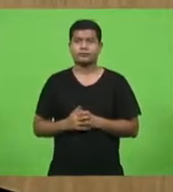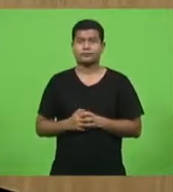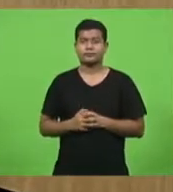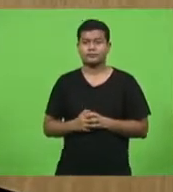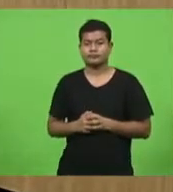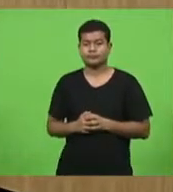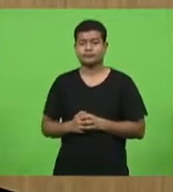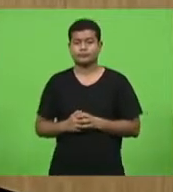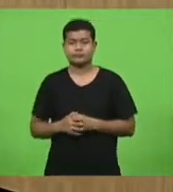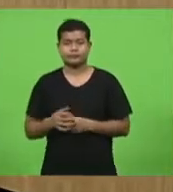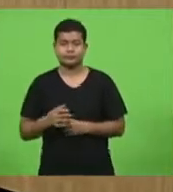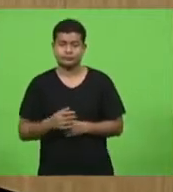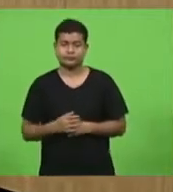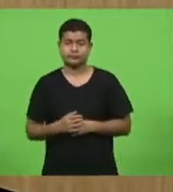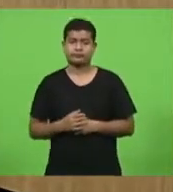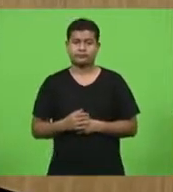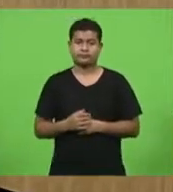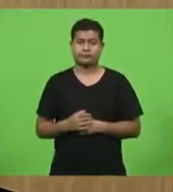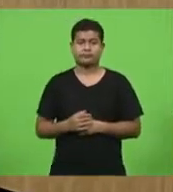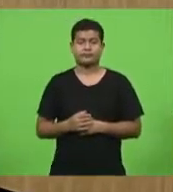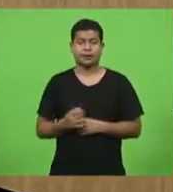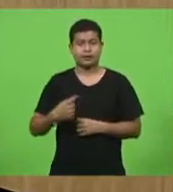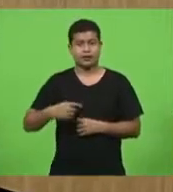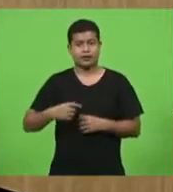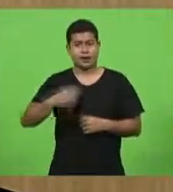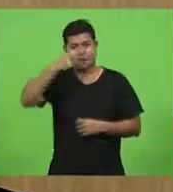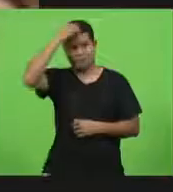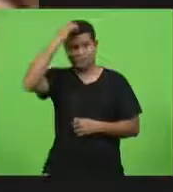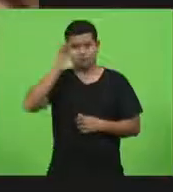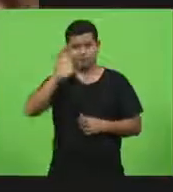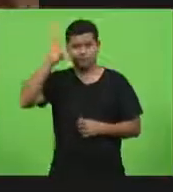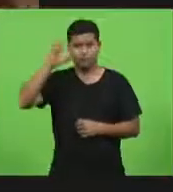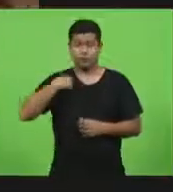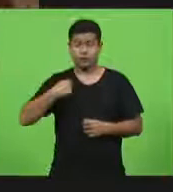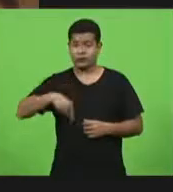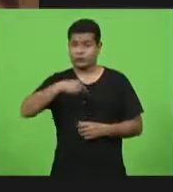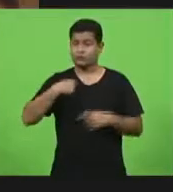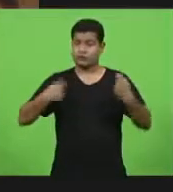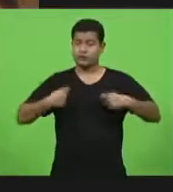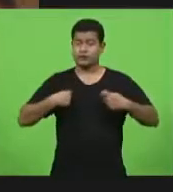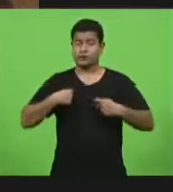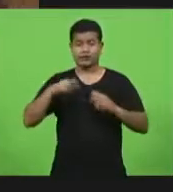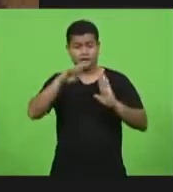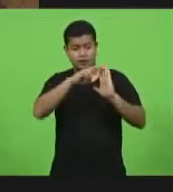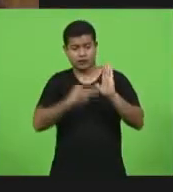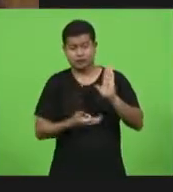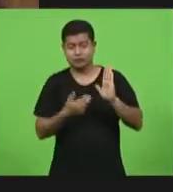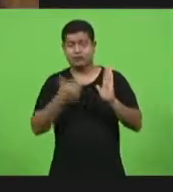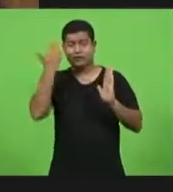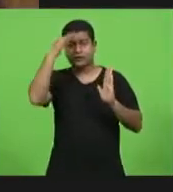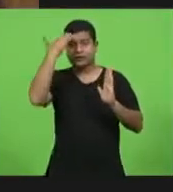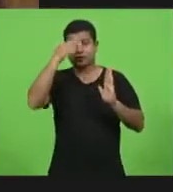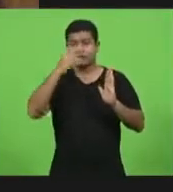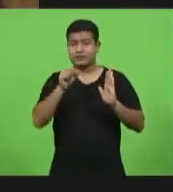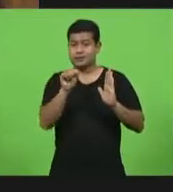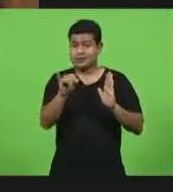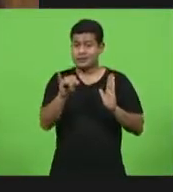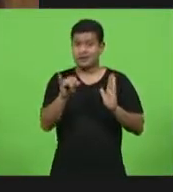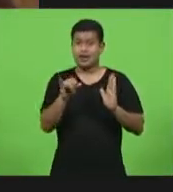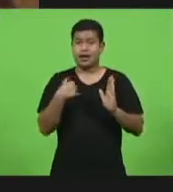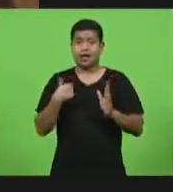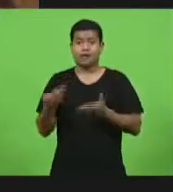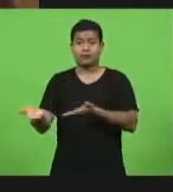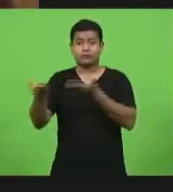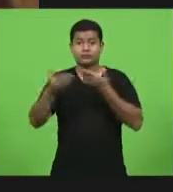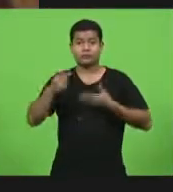Temos que ver o regimento da casa, né? Não sei se... porque só convite normalmente é feito nas comissões, aí